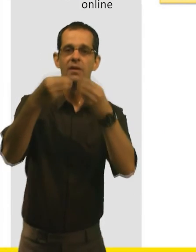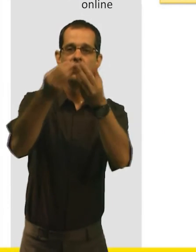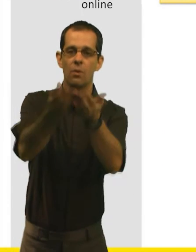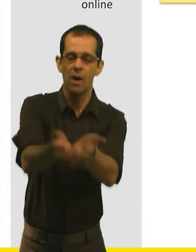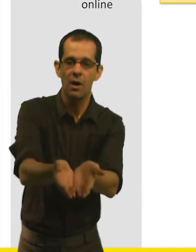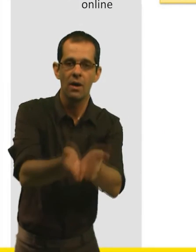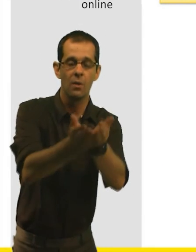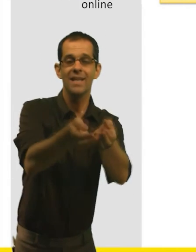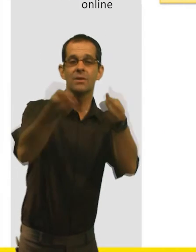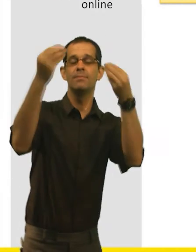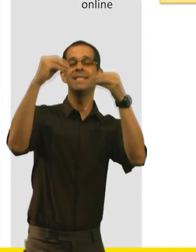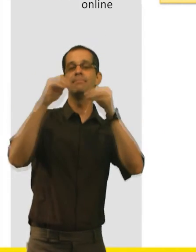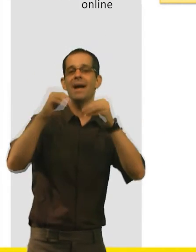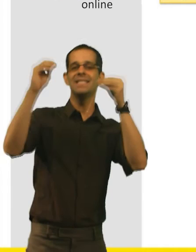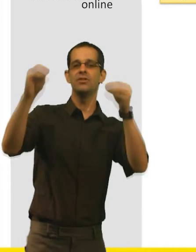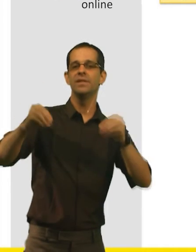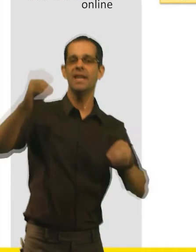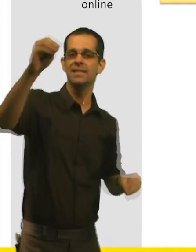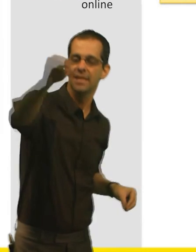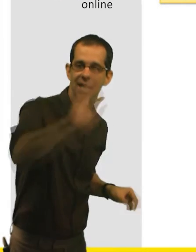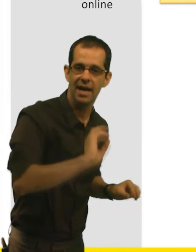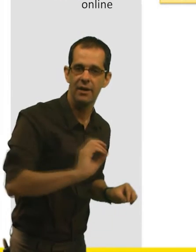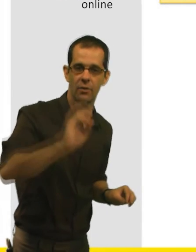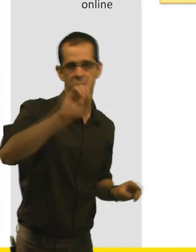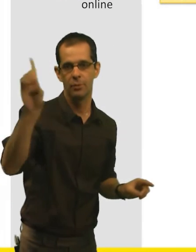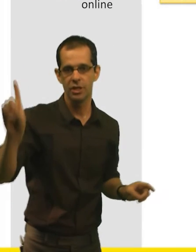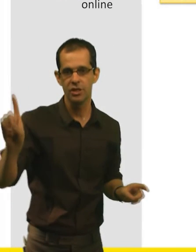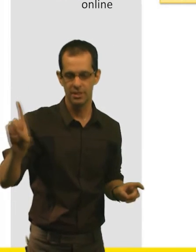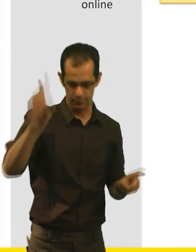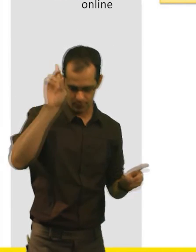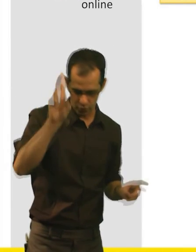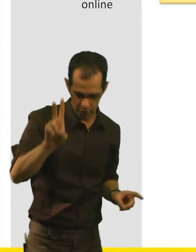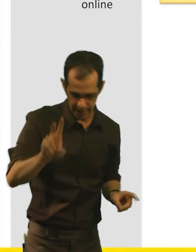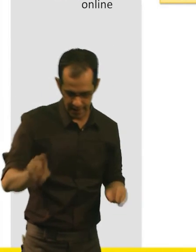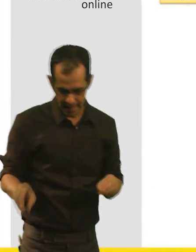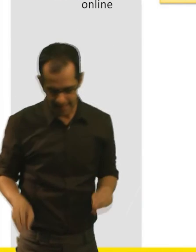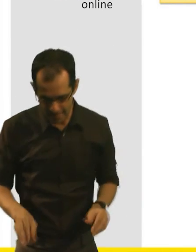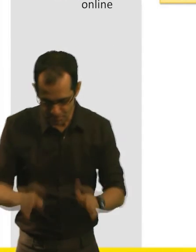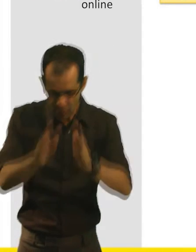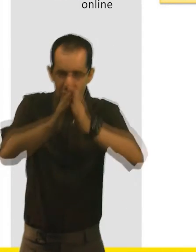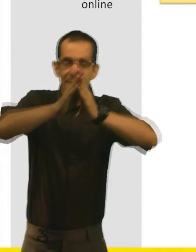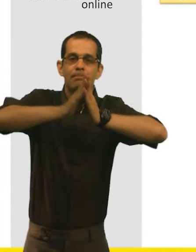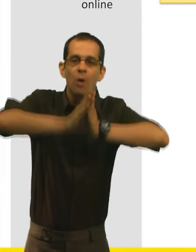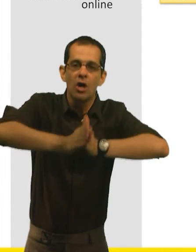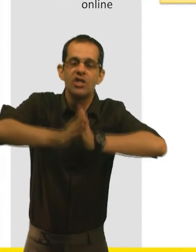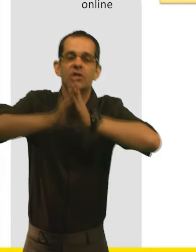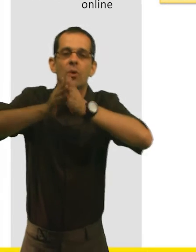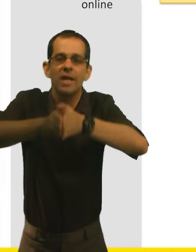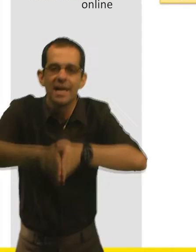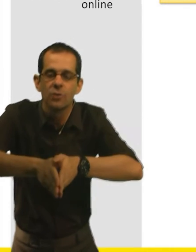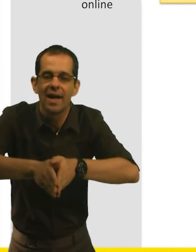veja quais são as principais atividades daquele cargo. É importantíssimo. Dois, tá? Você